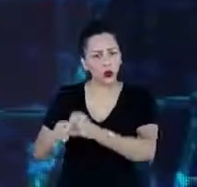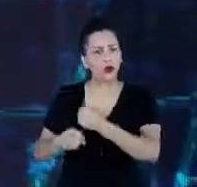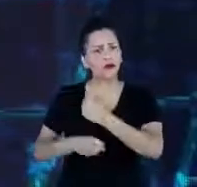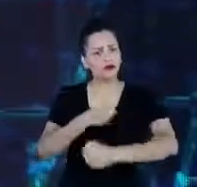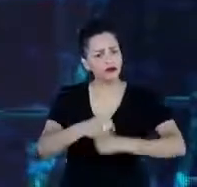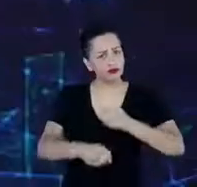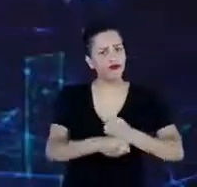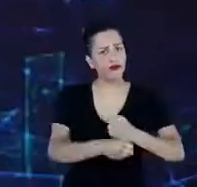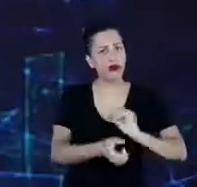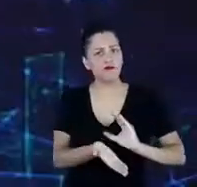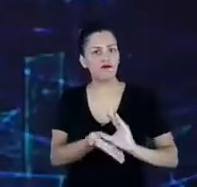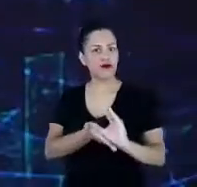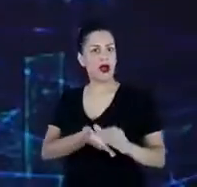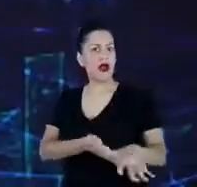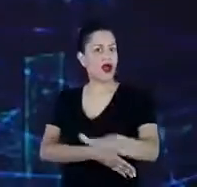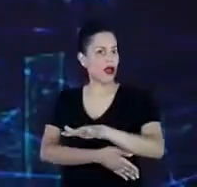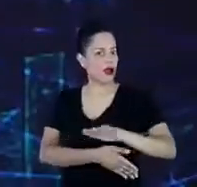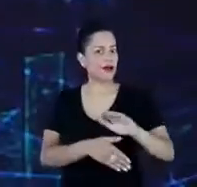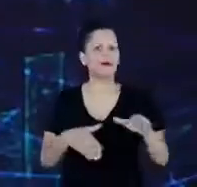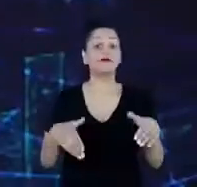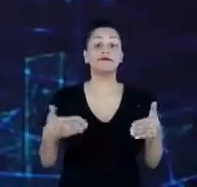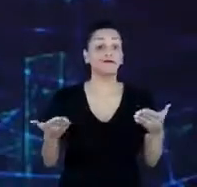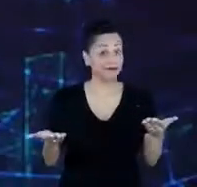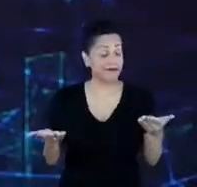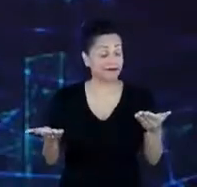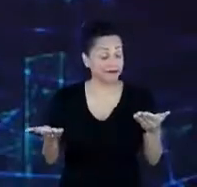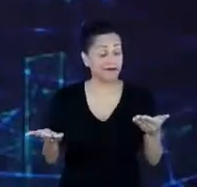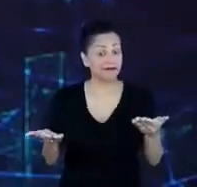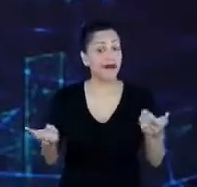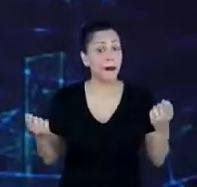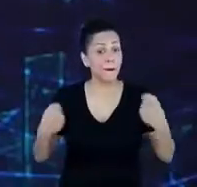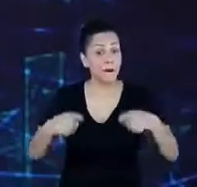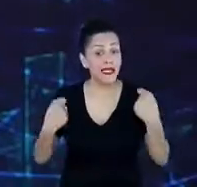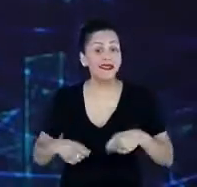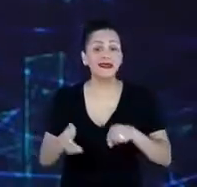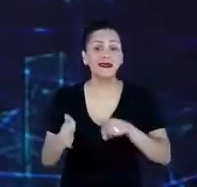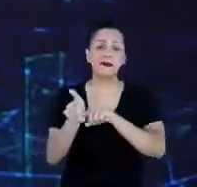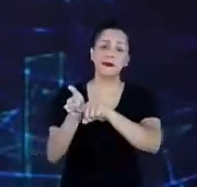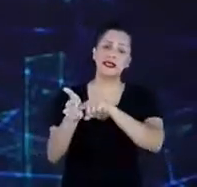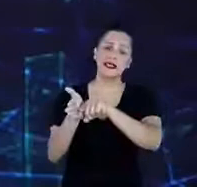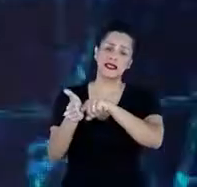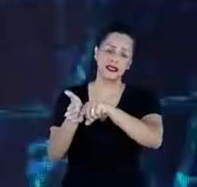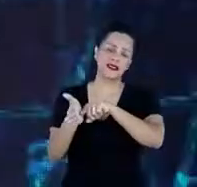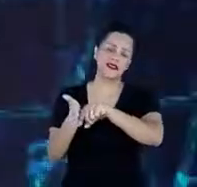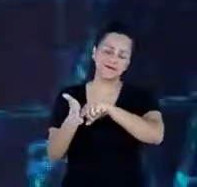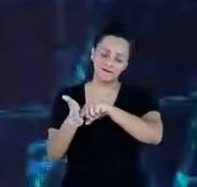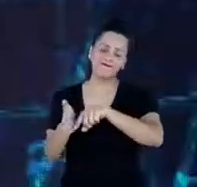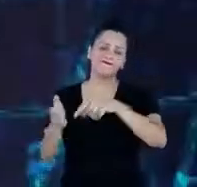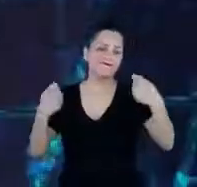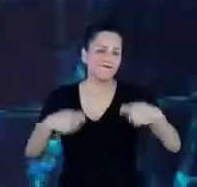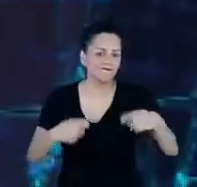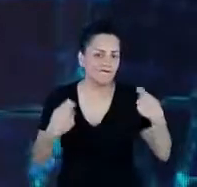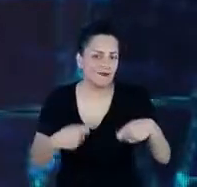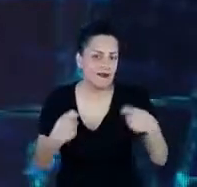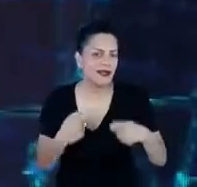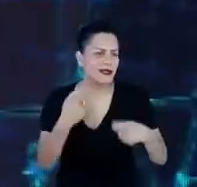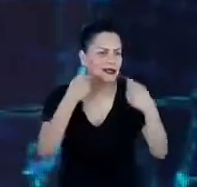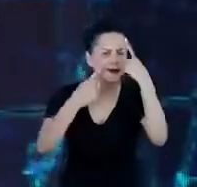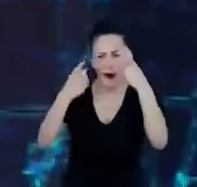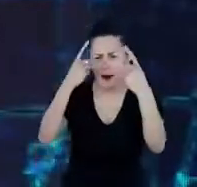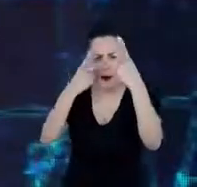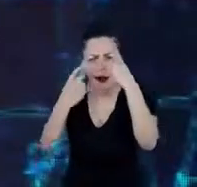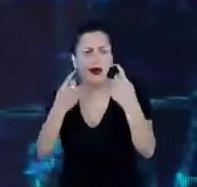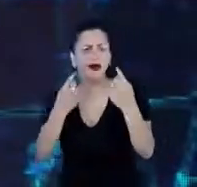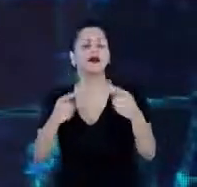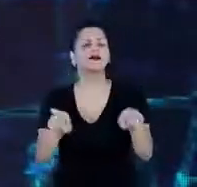Então meus amigos e minhas amigas precisamos de pesquisa precisamos de criatividade